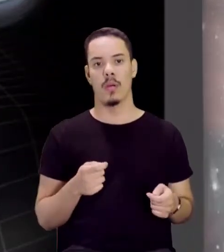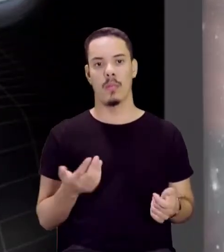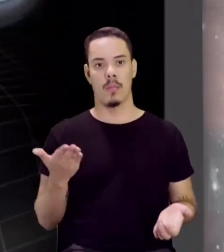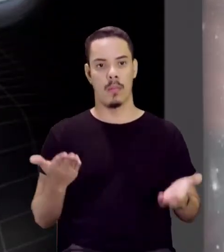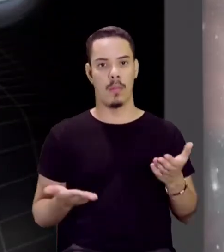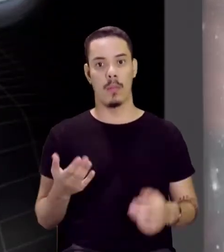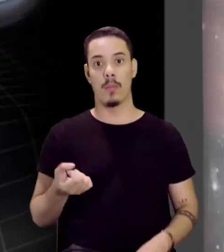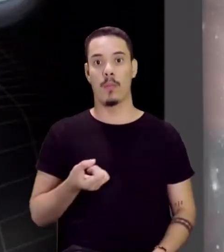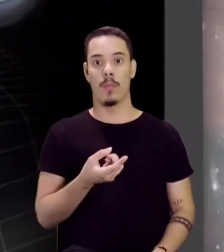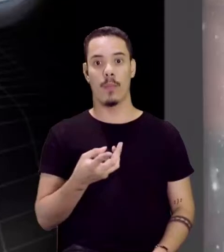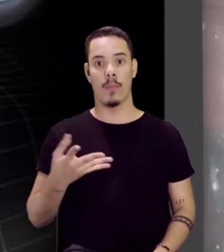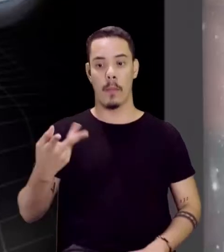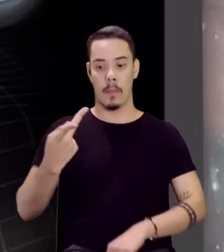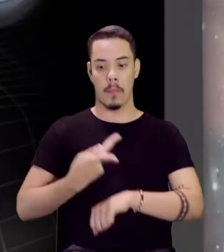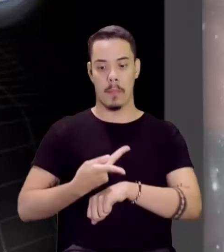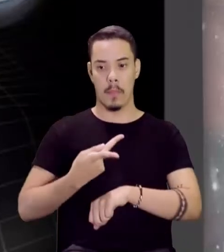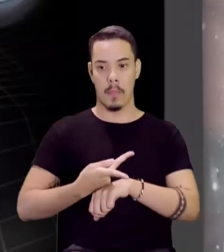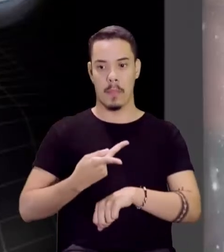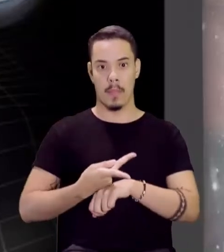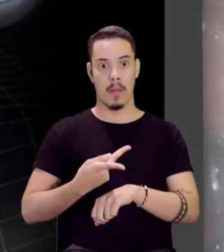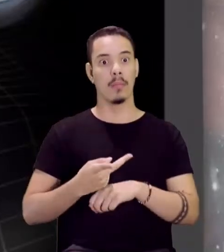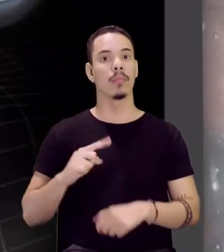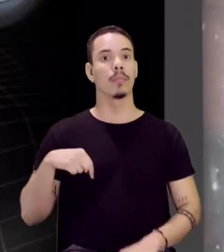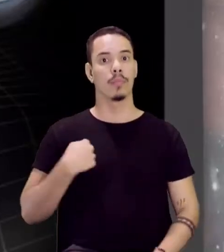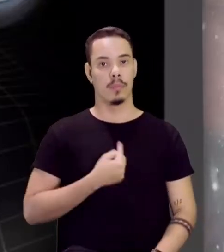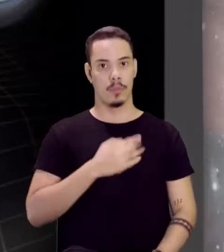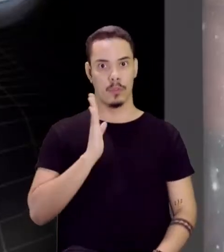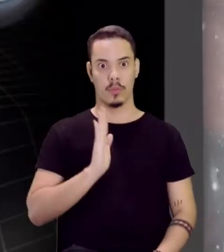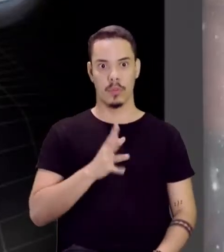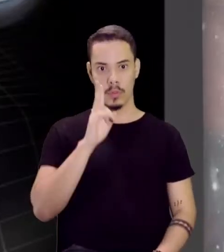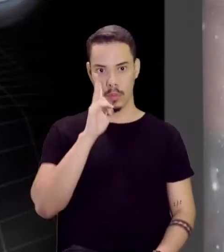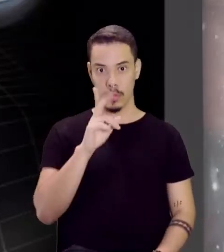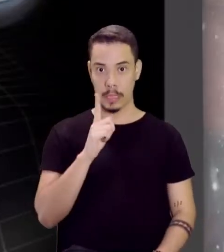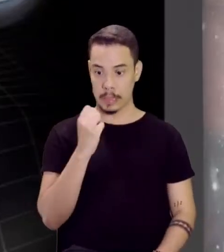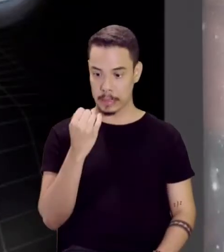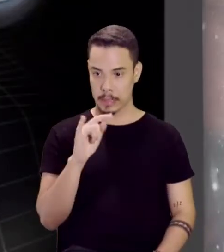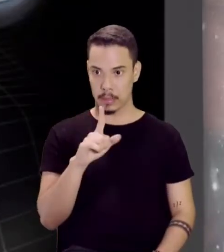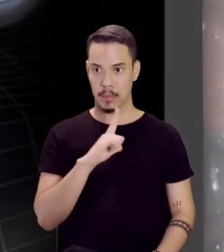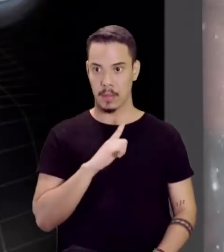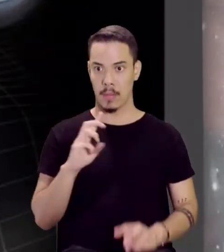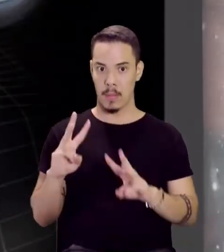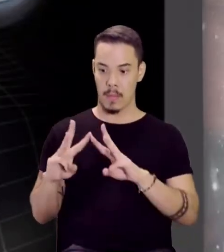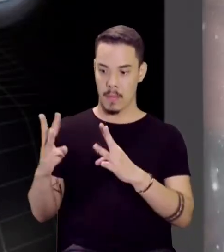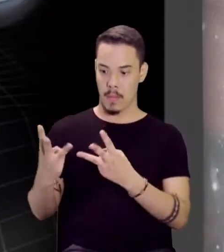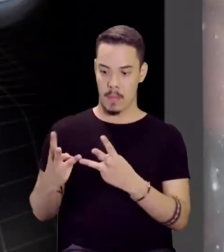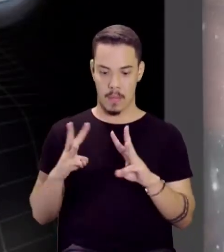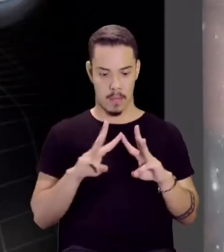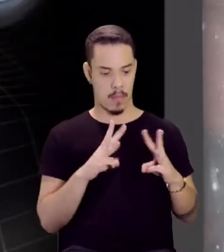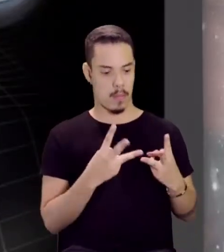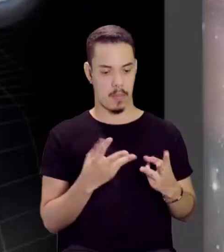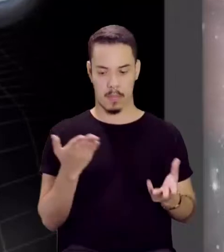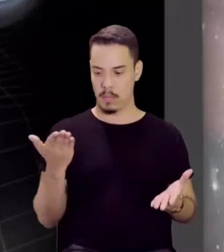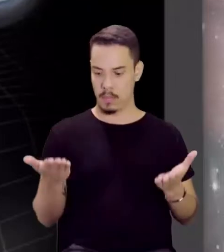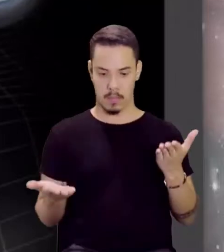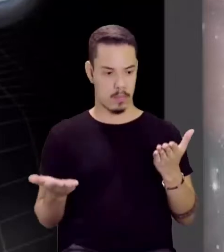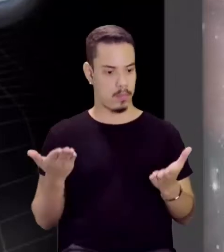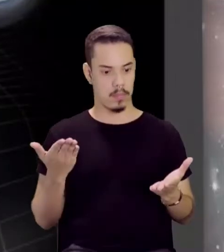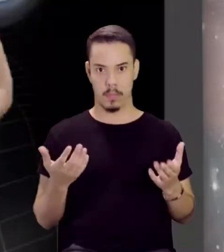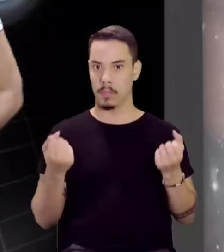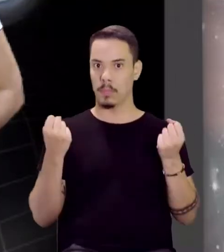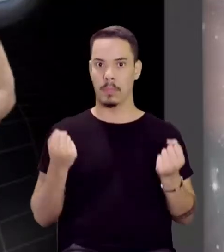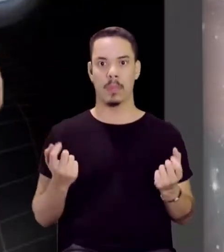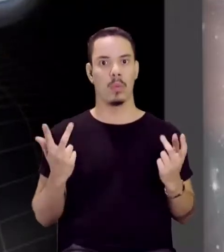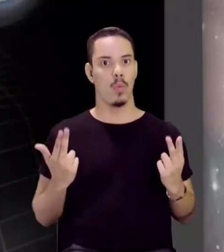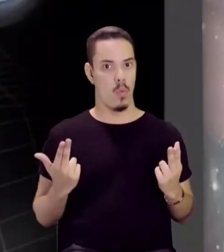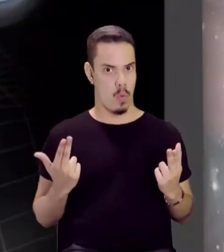de prata em equilíbrio. Nós já vimos aqui que se você tem uma massa aqui e outra aqui em equilíbrio, tem o mesmo peso.